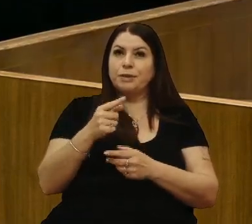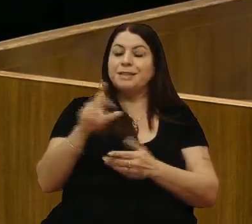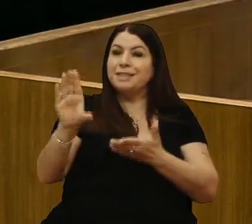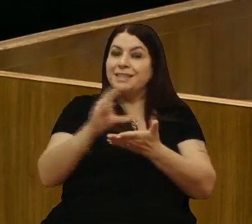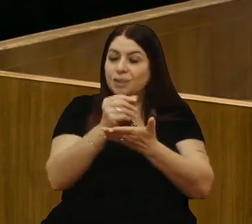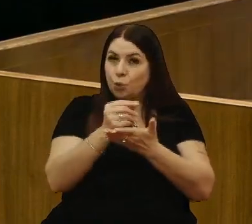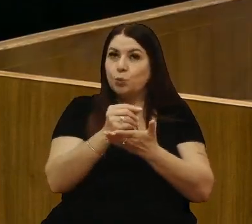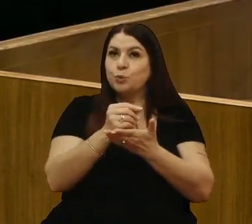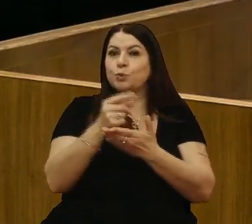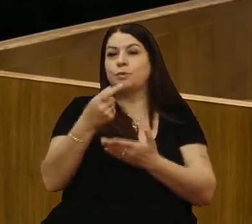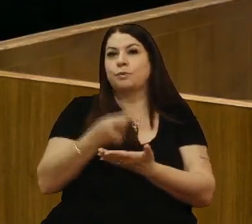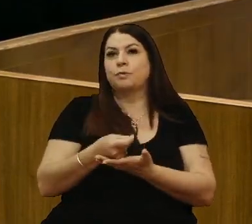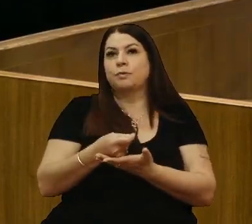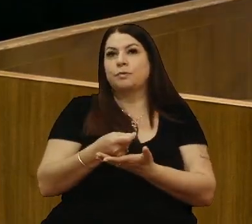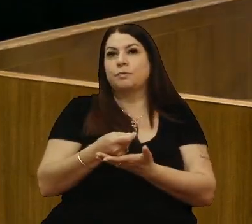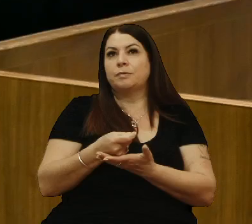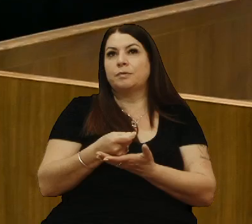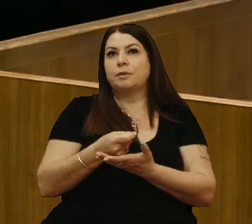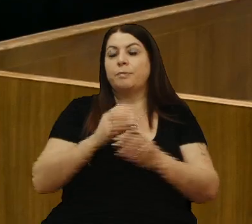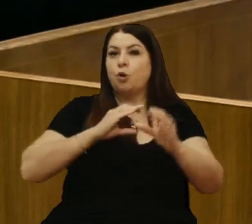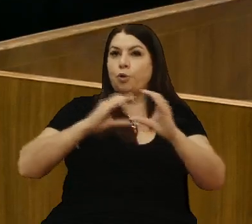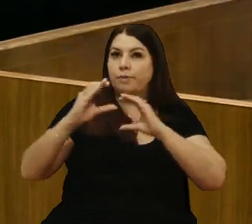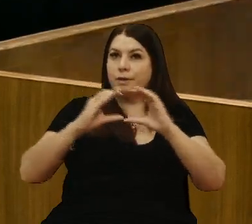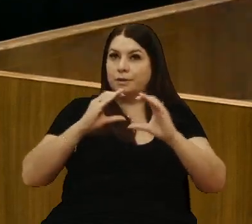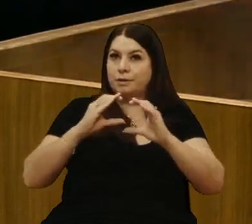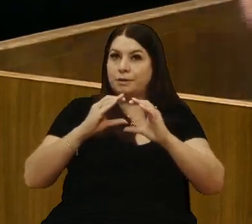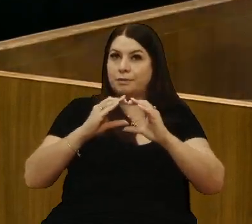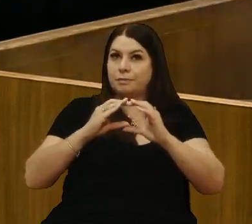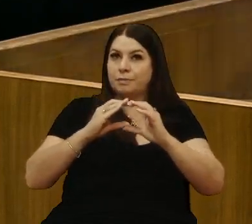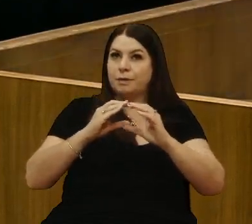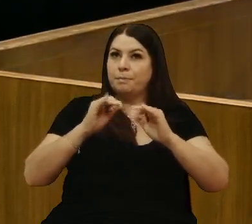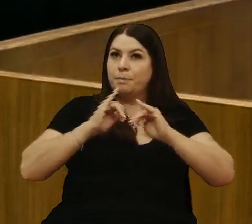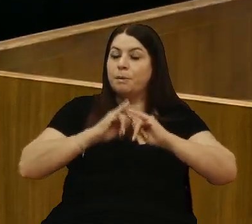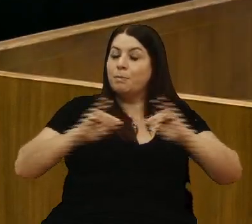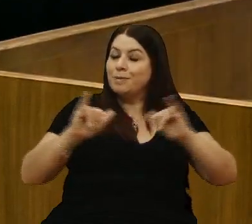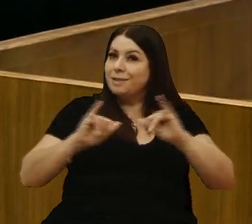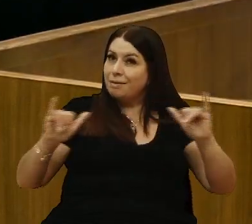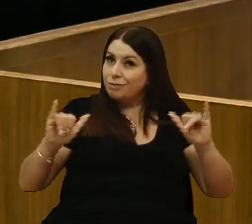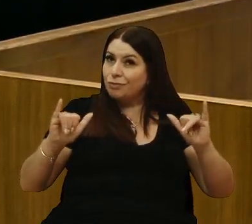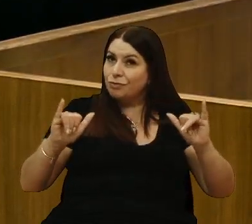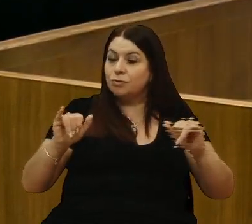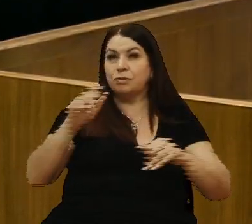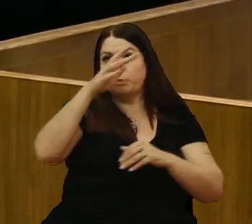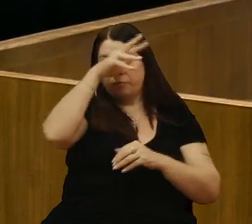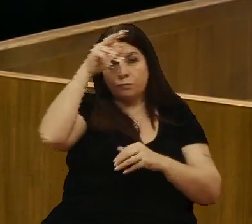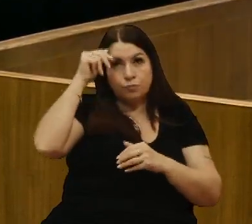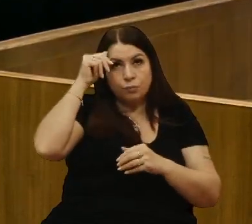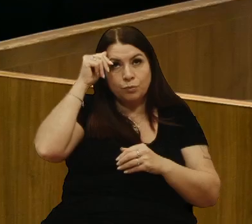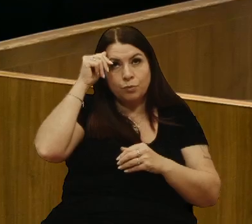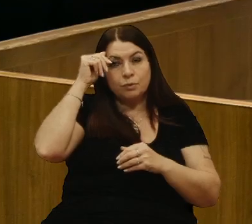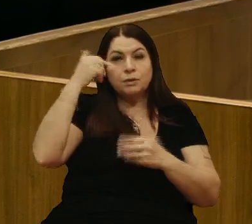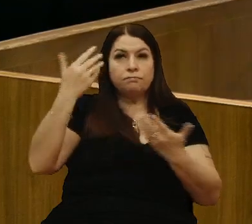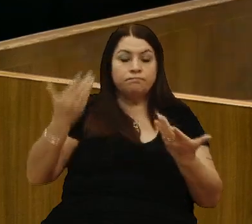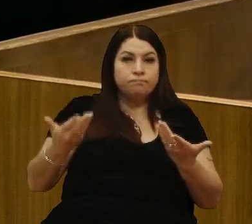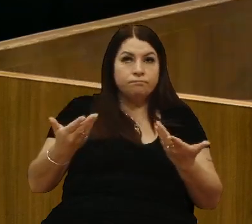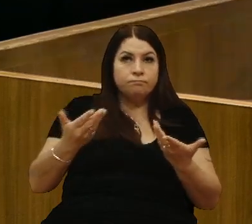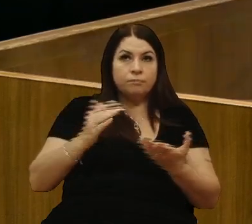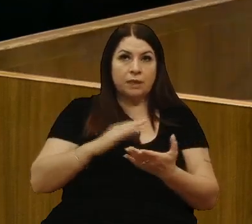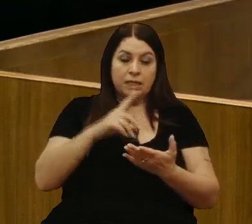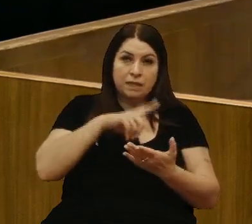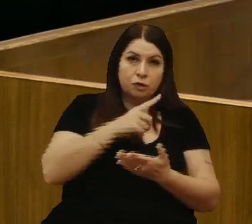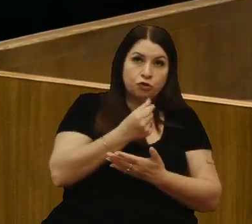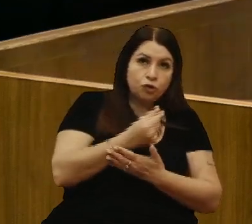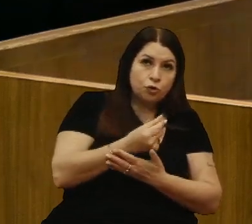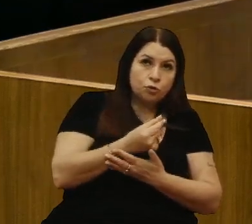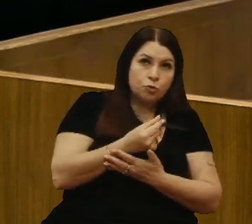recurso para a comunicação, para a publicidade da prefeitura. Afinal, tem